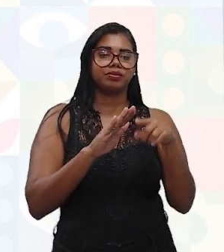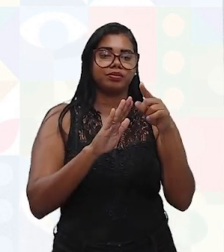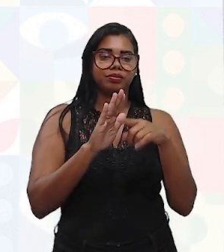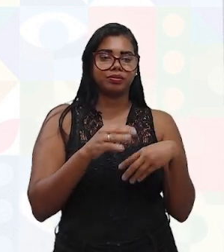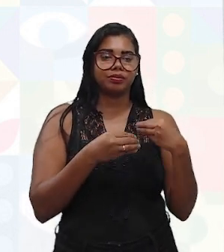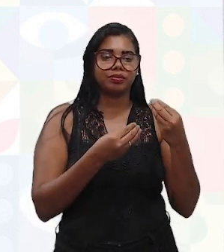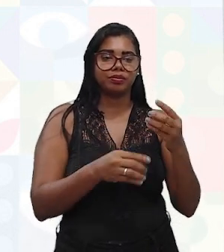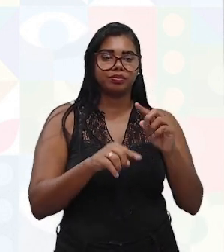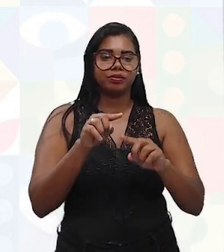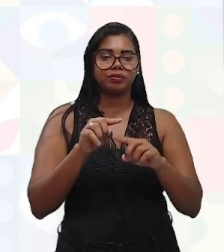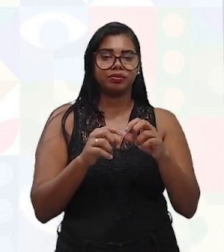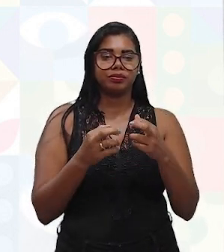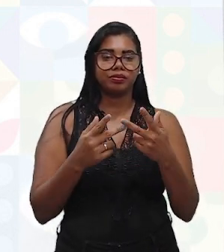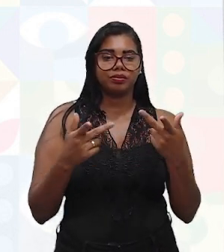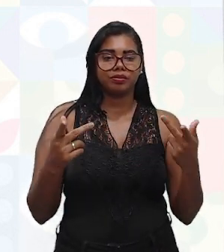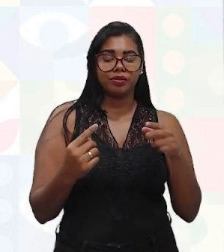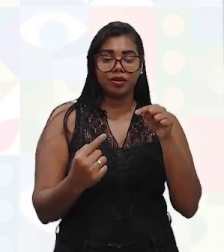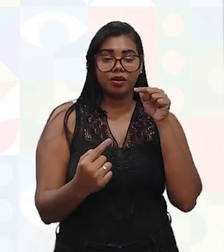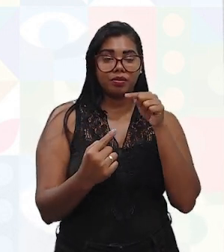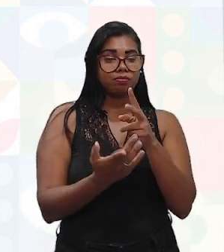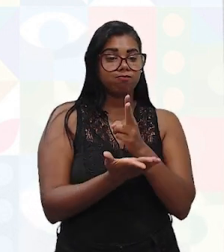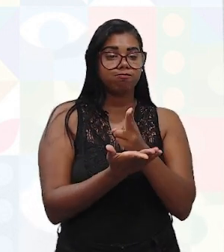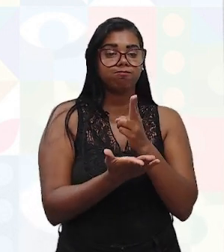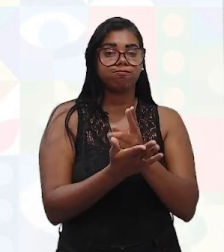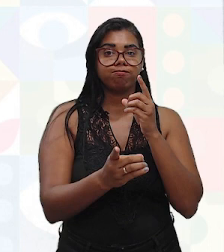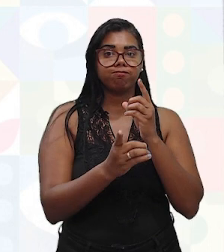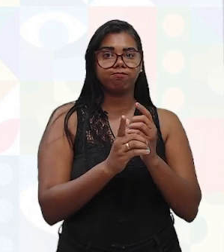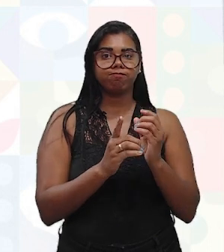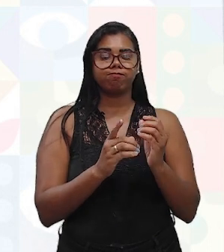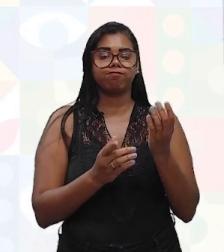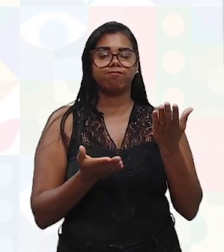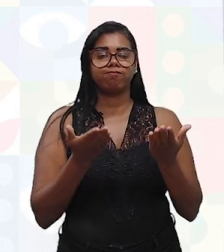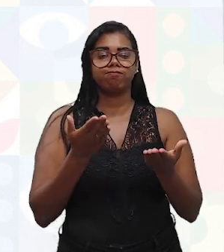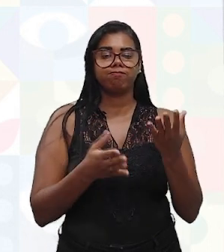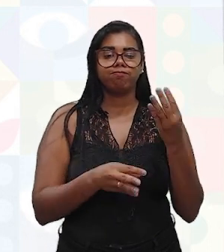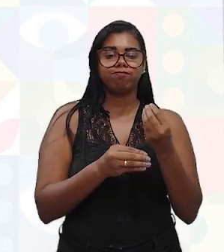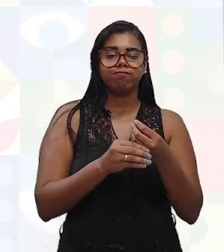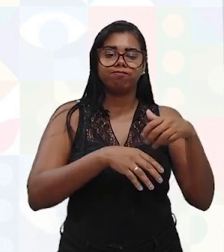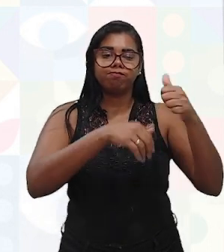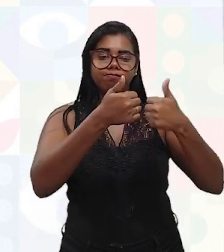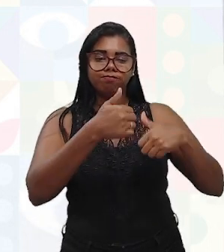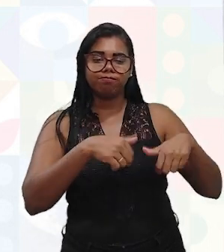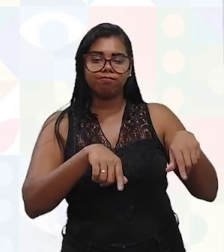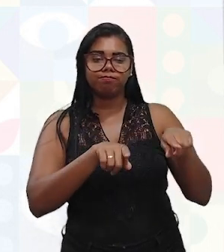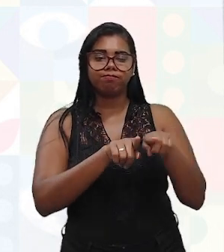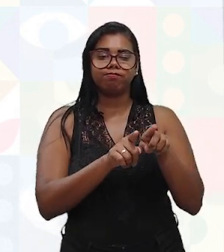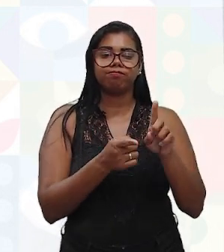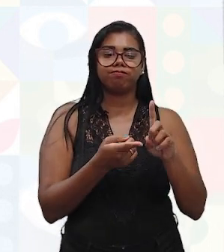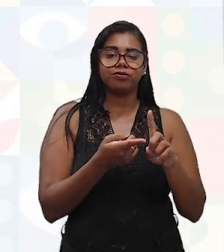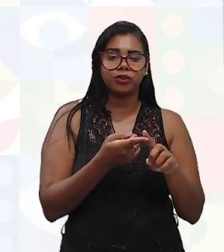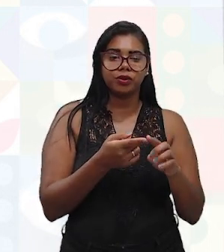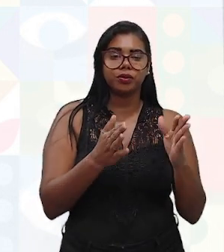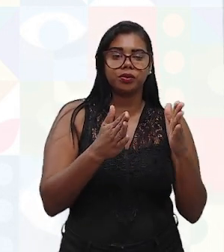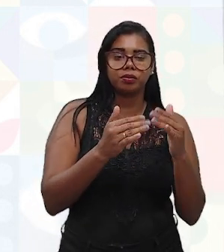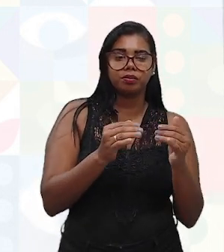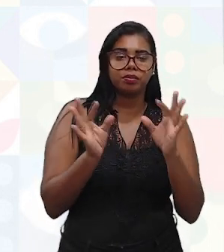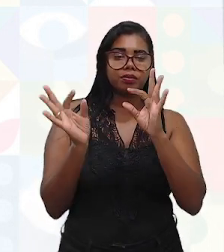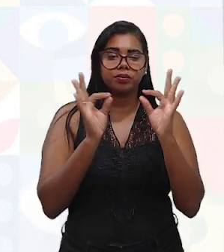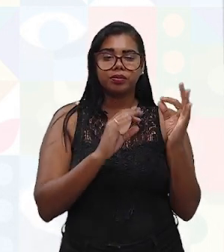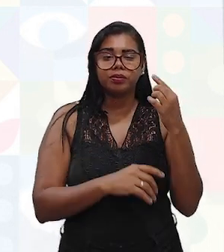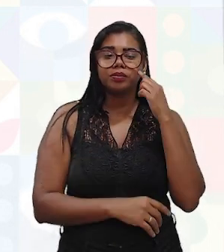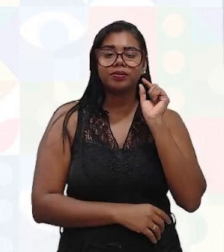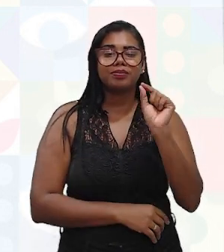produto. O objetivo é sempre encontrar o equilíbrio no custo de inventário e o custo de processamento dos pedidos, visando evitar sempre